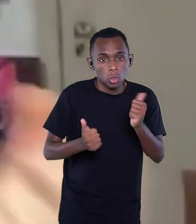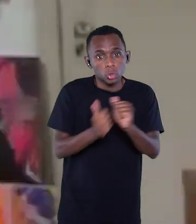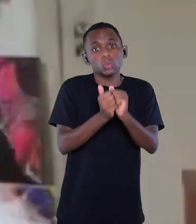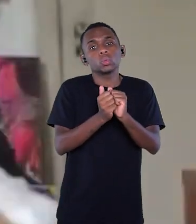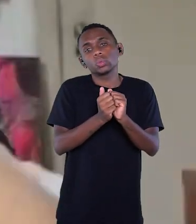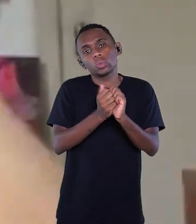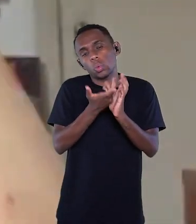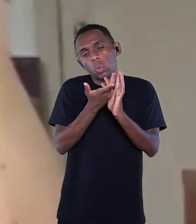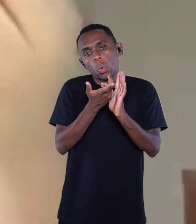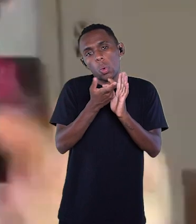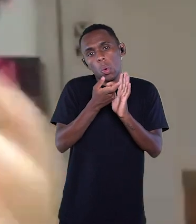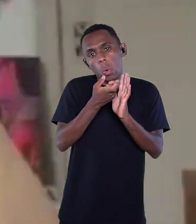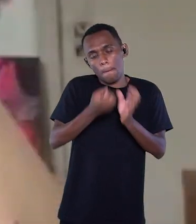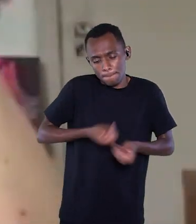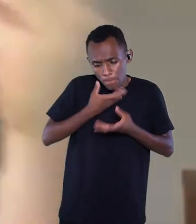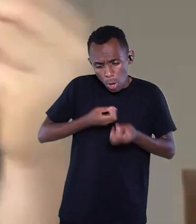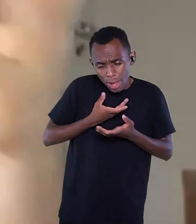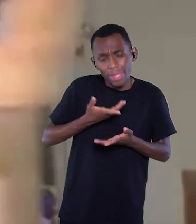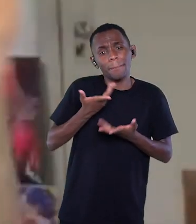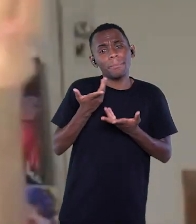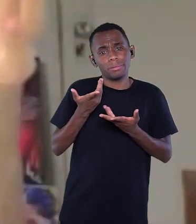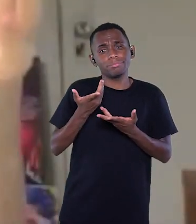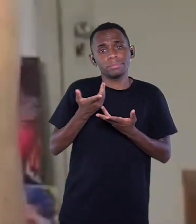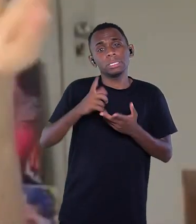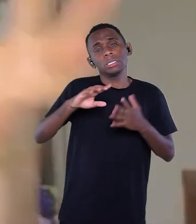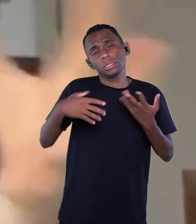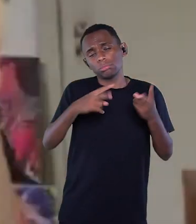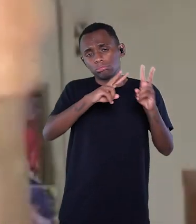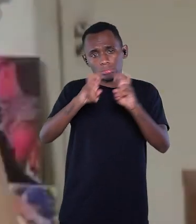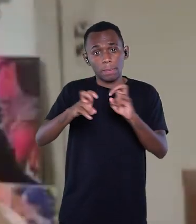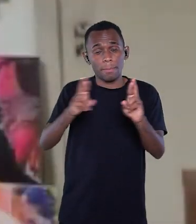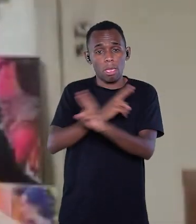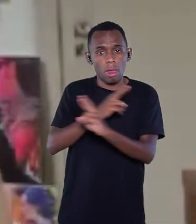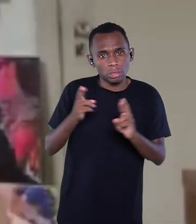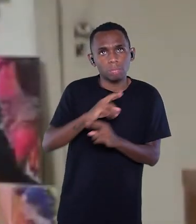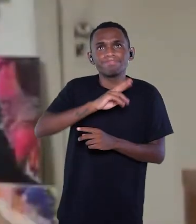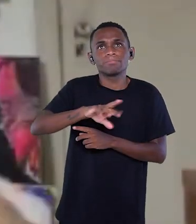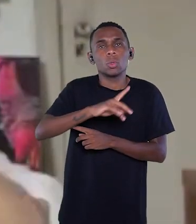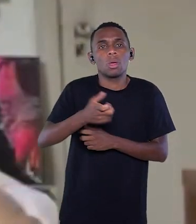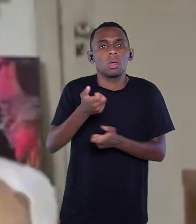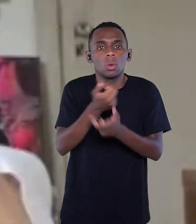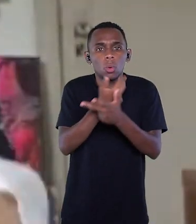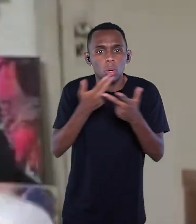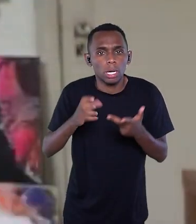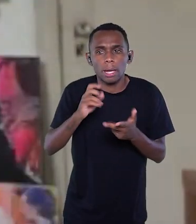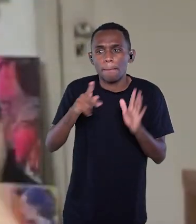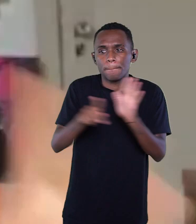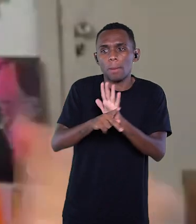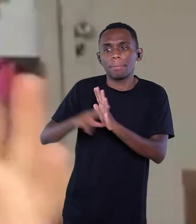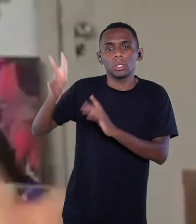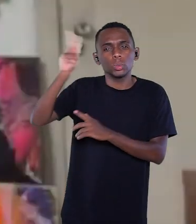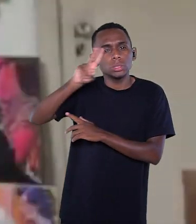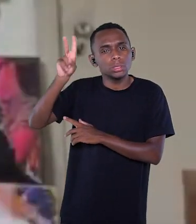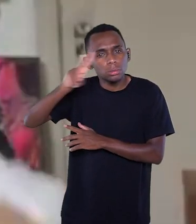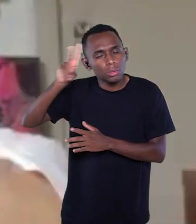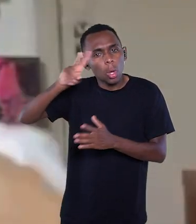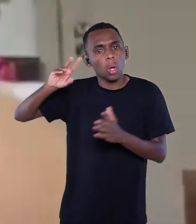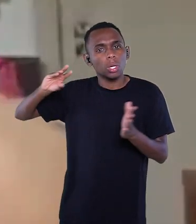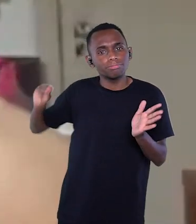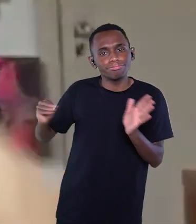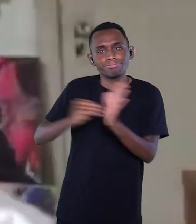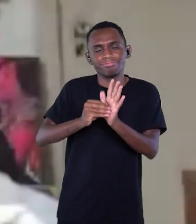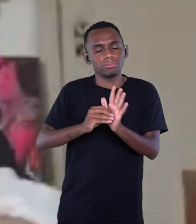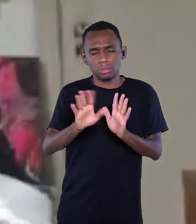vou trazendo mais com relação a... Não é uma coisa assim tão historiográfica, né? Não é